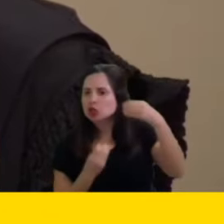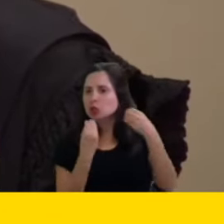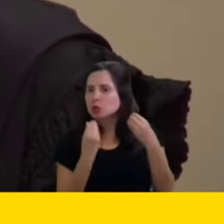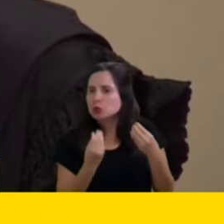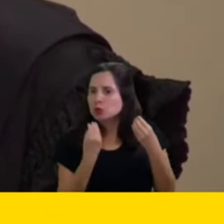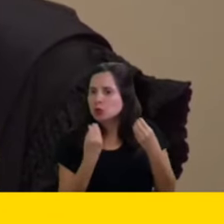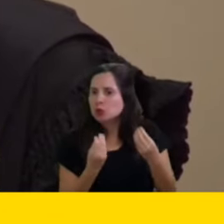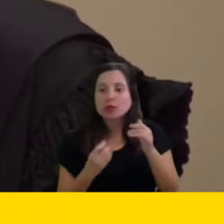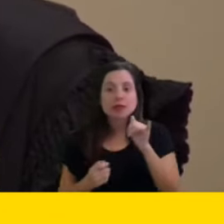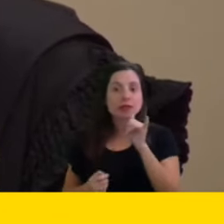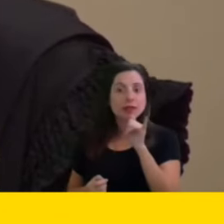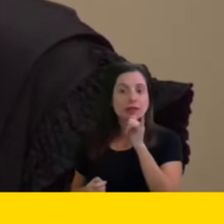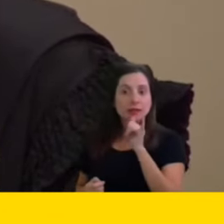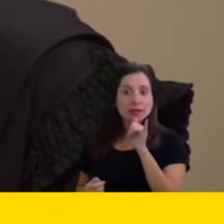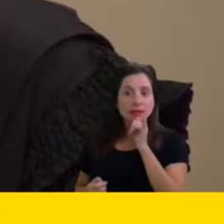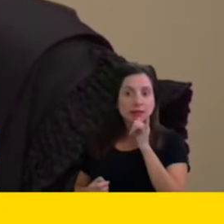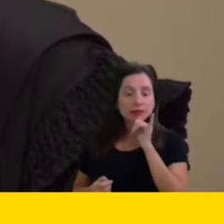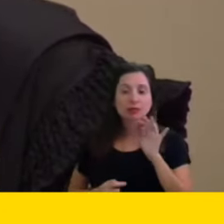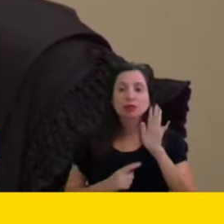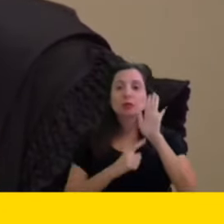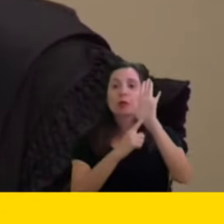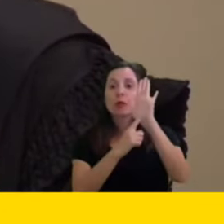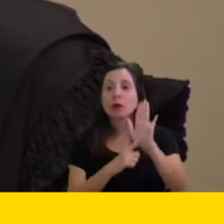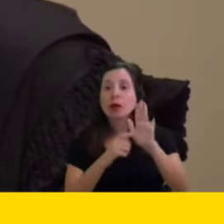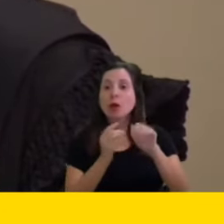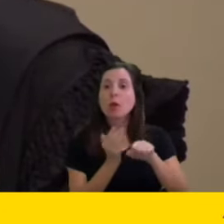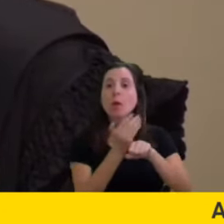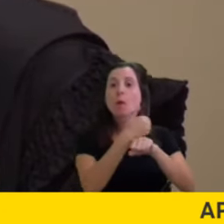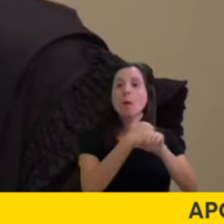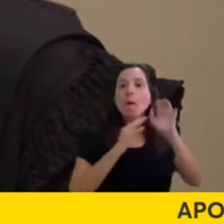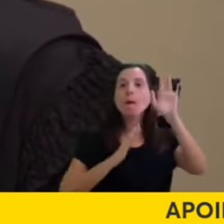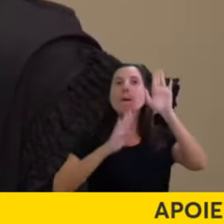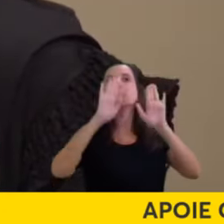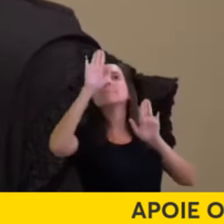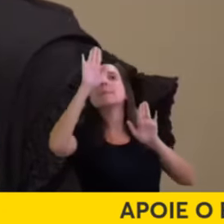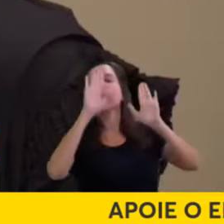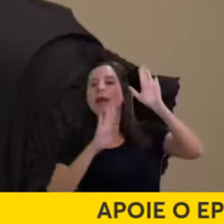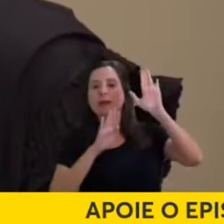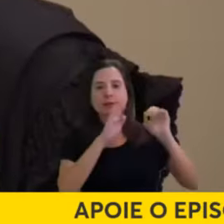de se apresentar se apresentar como pré-candidato a presidente da